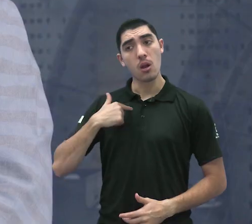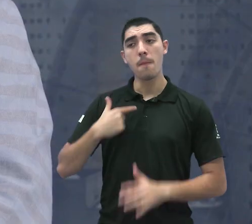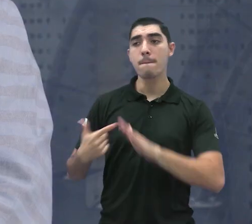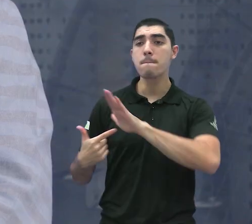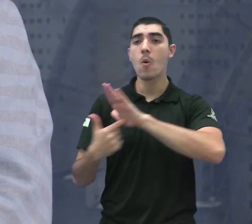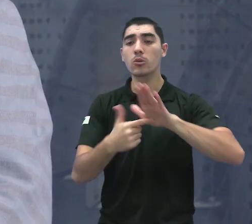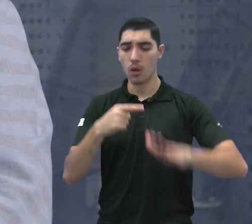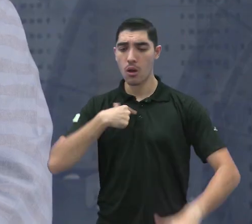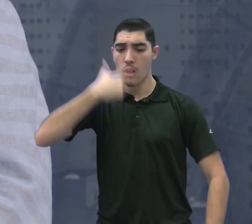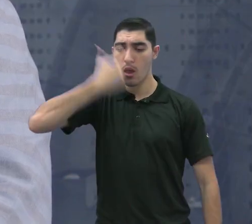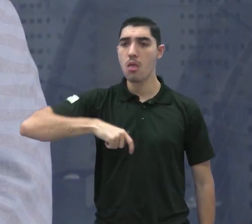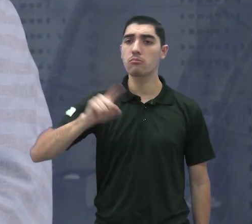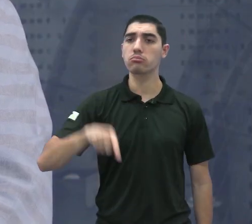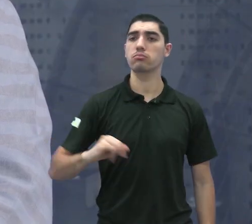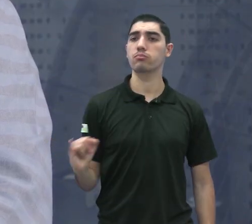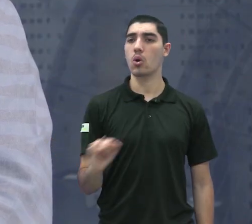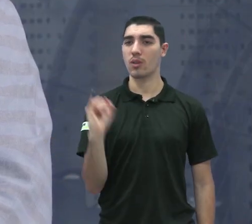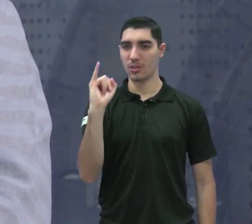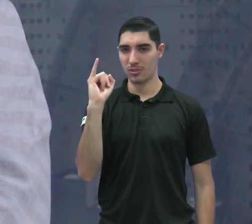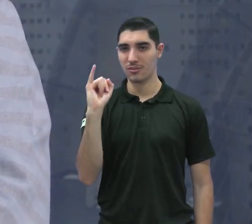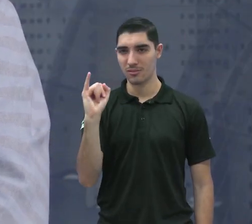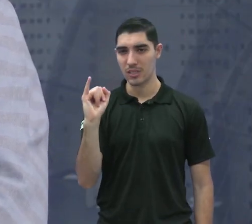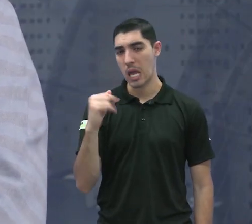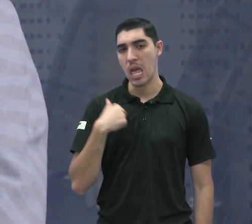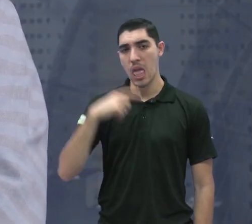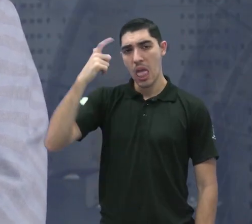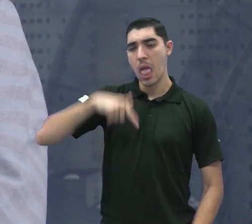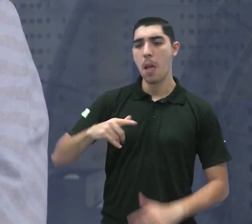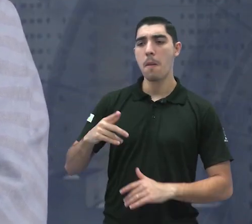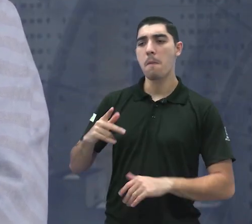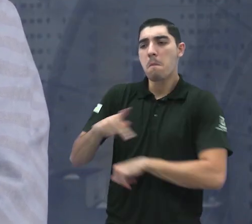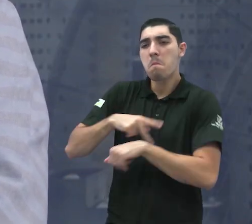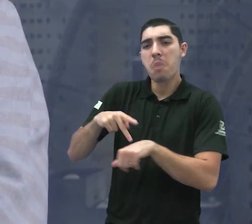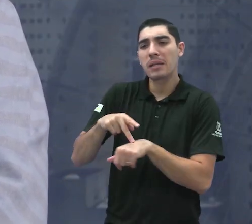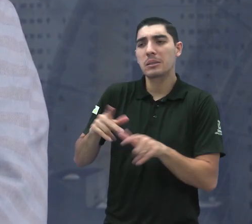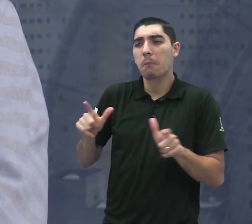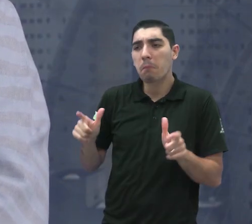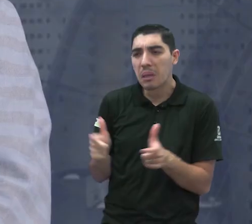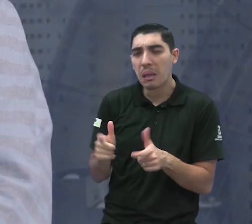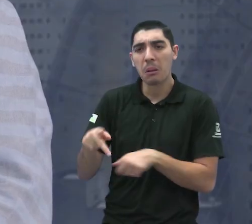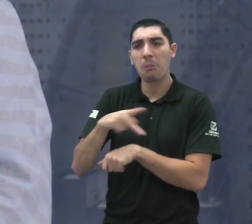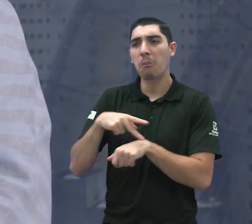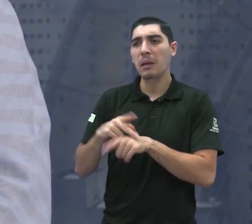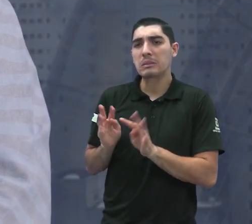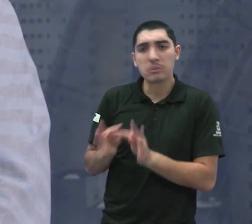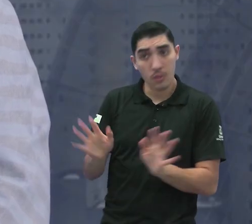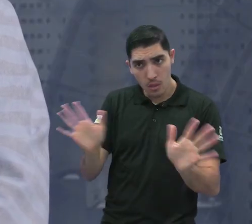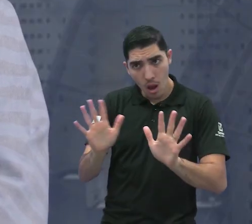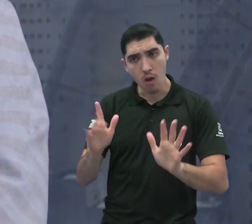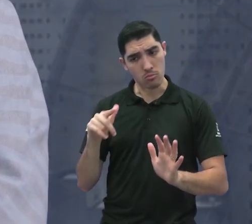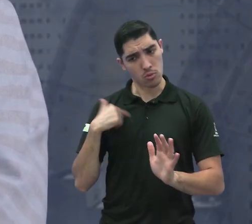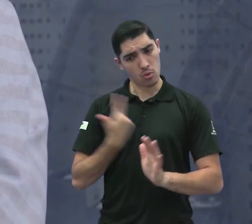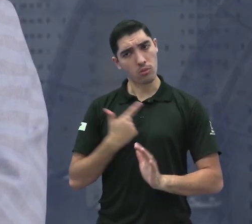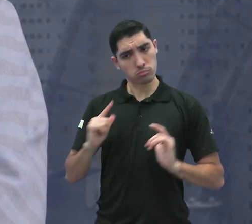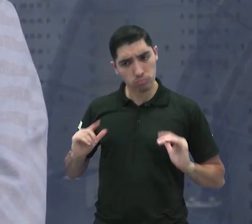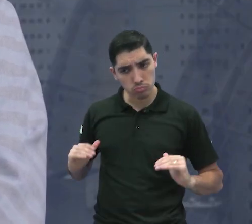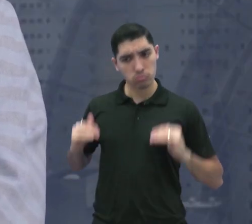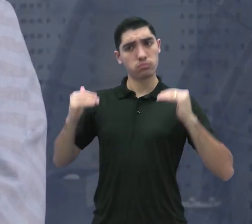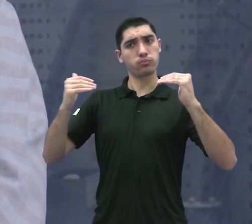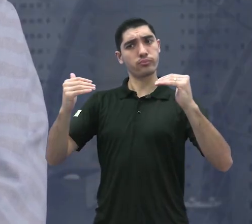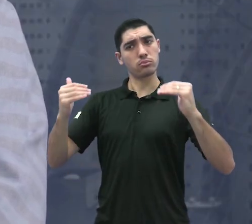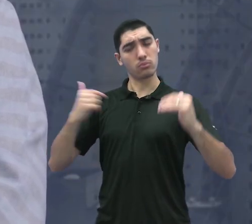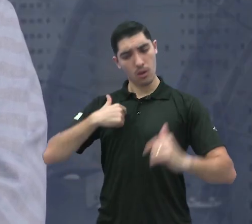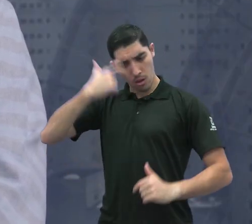mundo e não aceitar qualquer coisa enquanto país é uma atitude de soberania, uma atitude de relevância, de